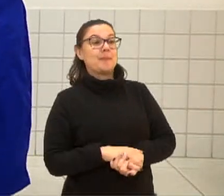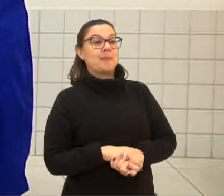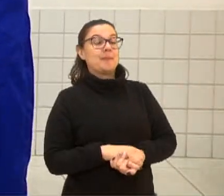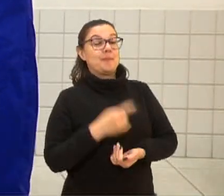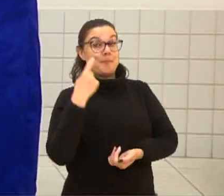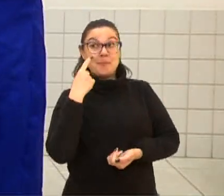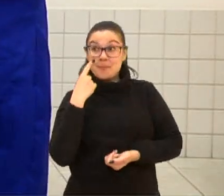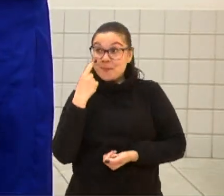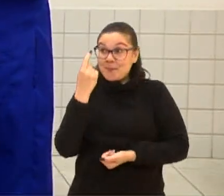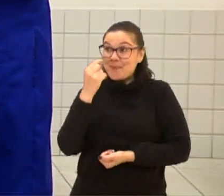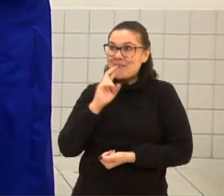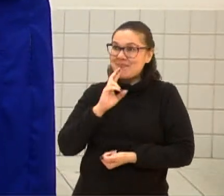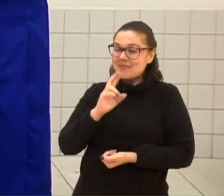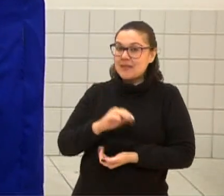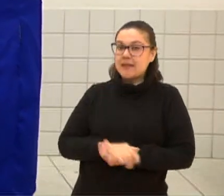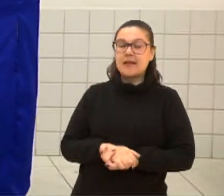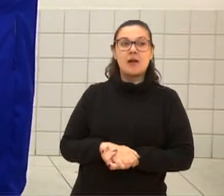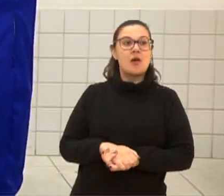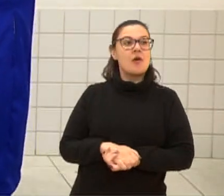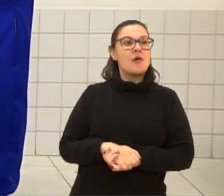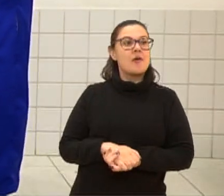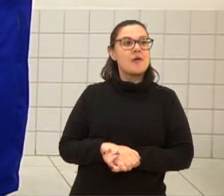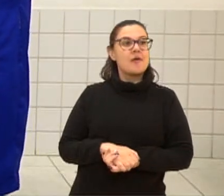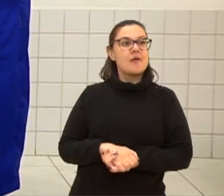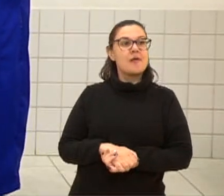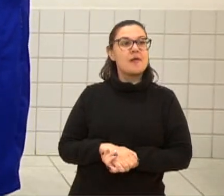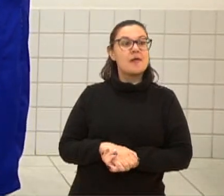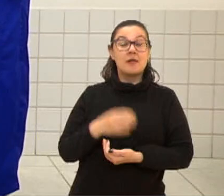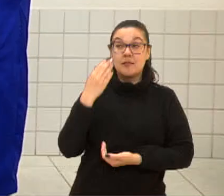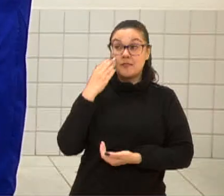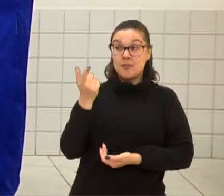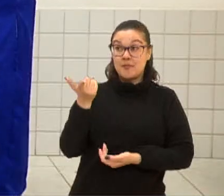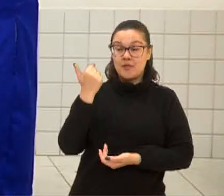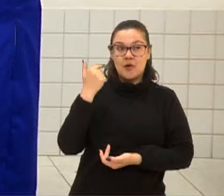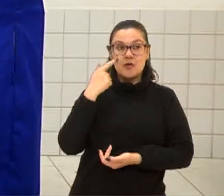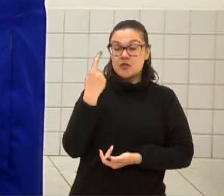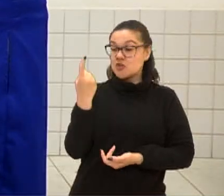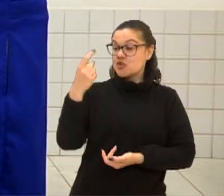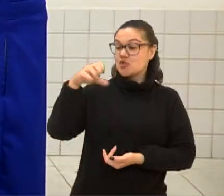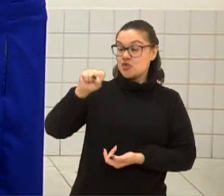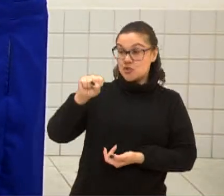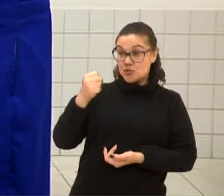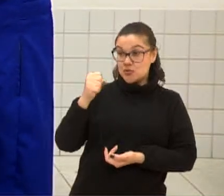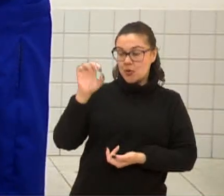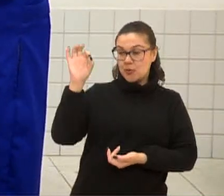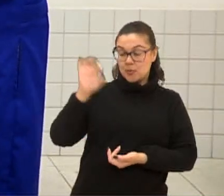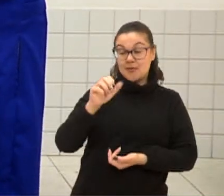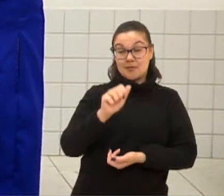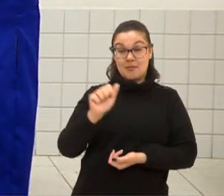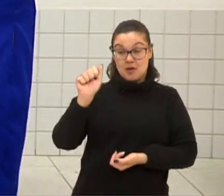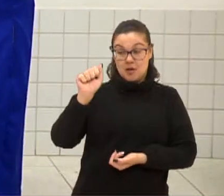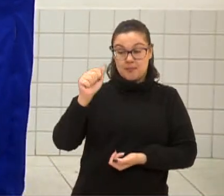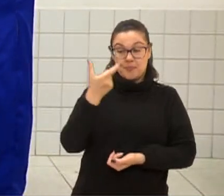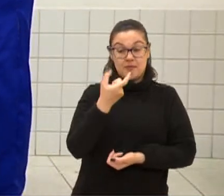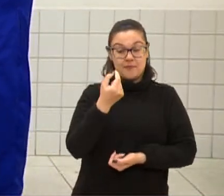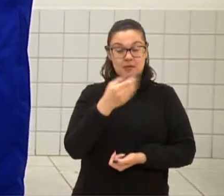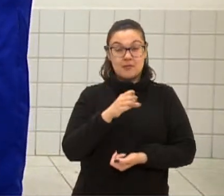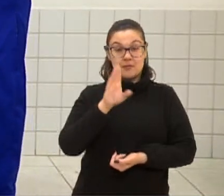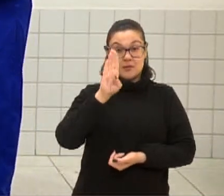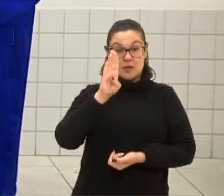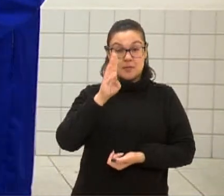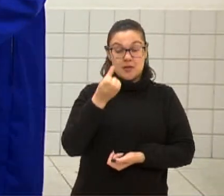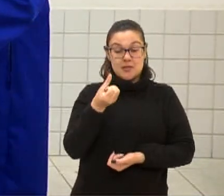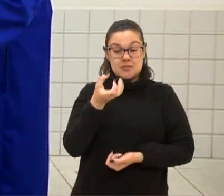vamos ver a resposta aqui. O que a galera respondeu? Vamos lá? Então, 18% falou que é a letra A, 20% letra B